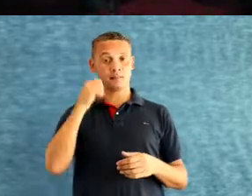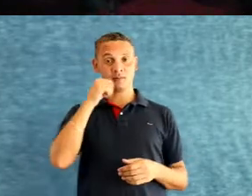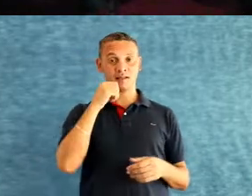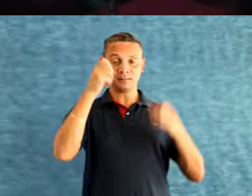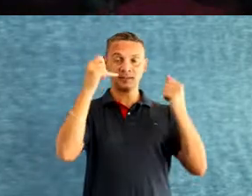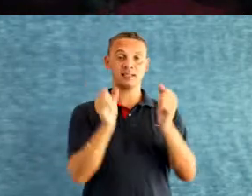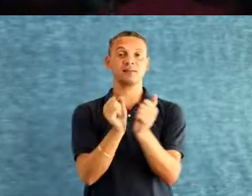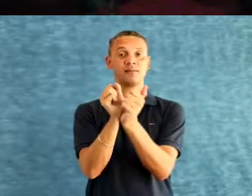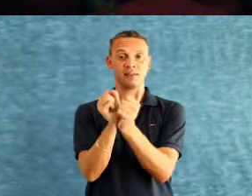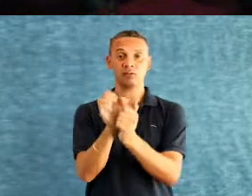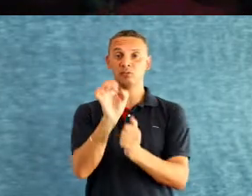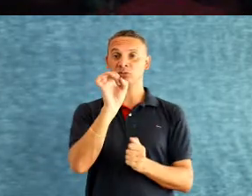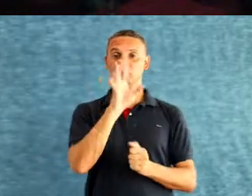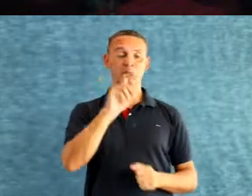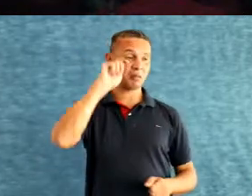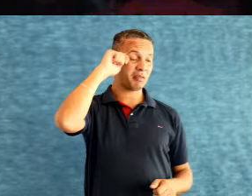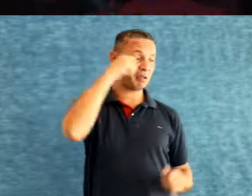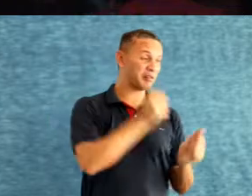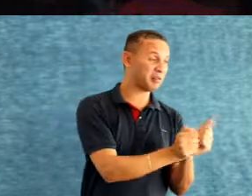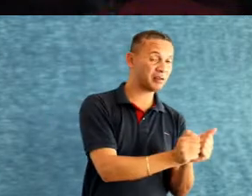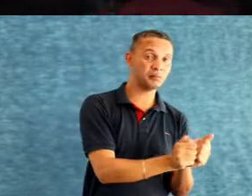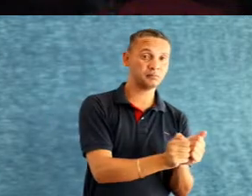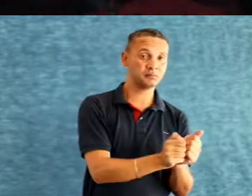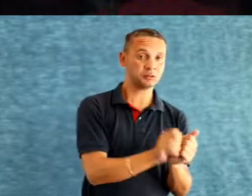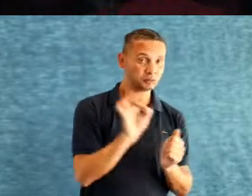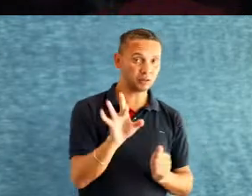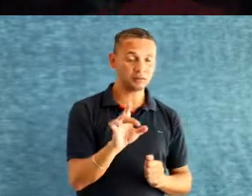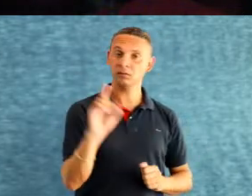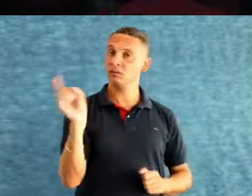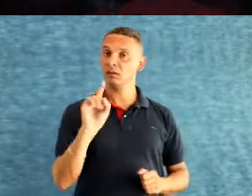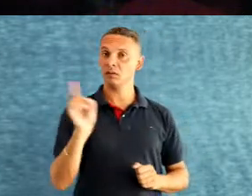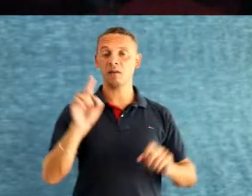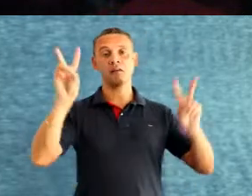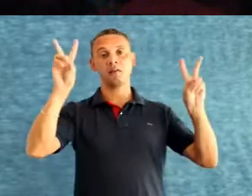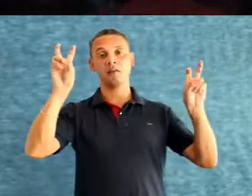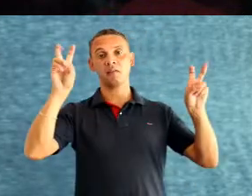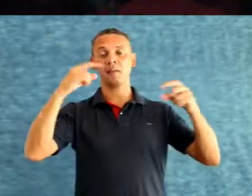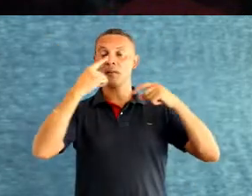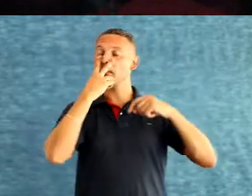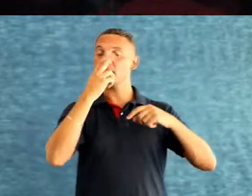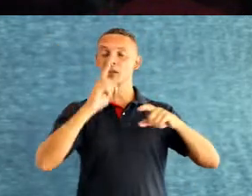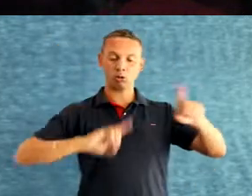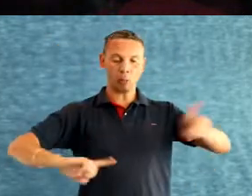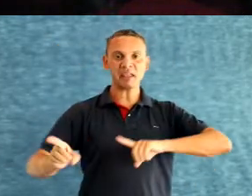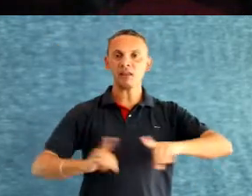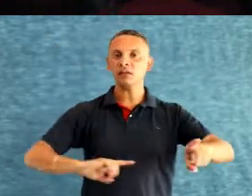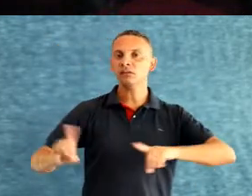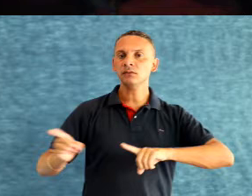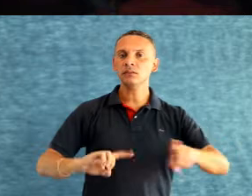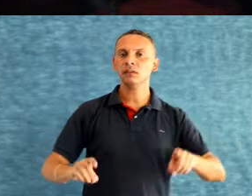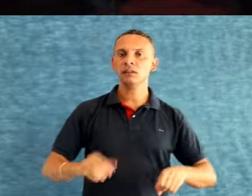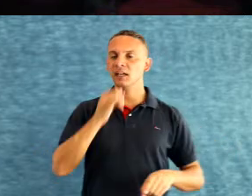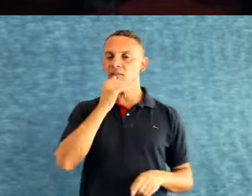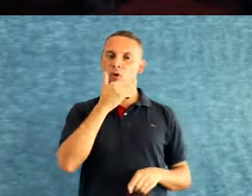limita à subjugação do negro, mas é vista no sentido amplo do termo, o da dominação despótica de um ser sobre